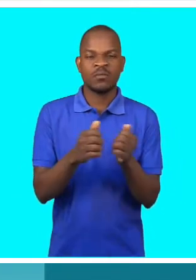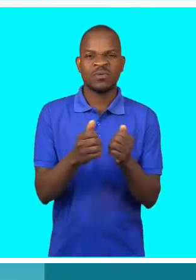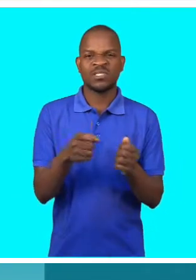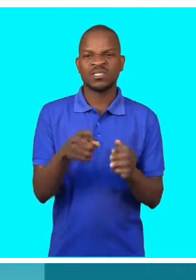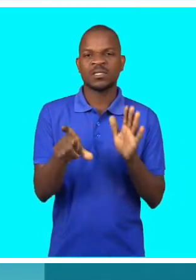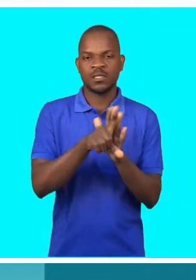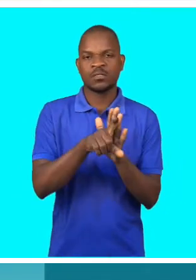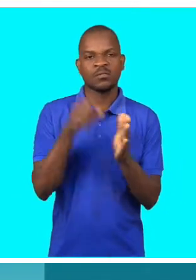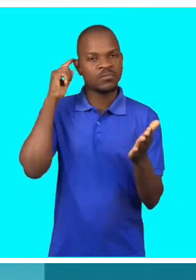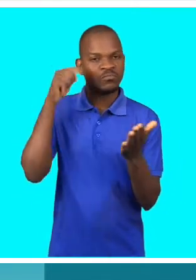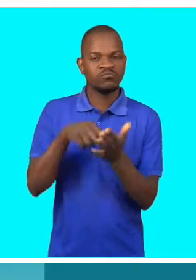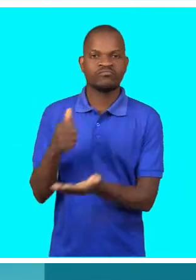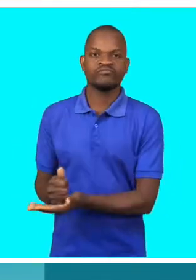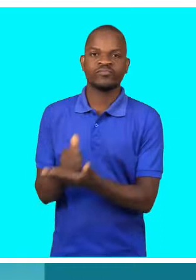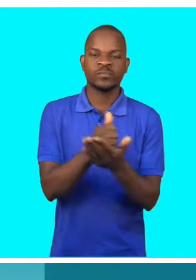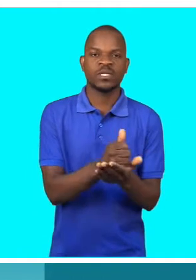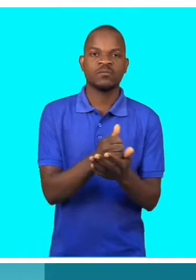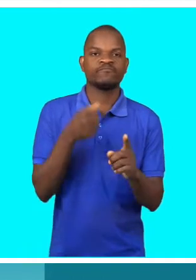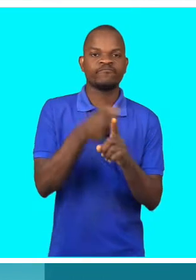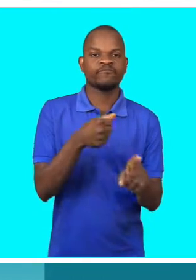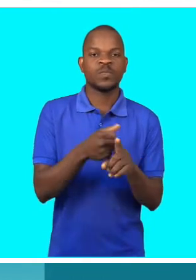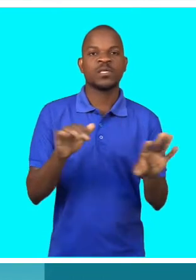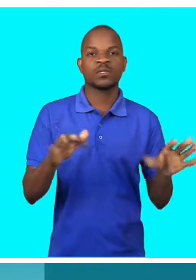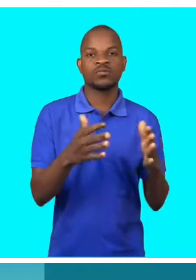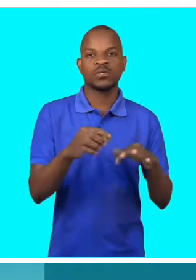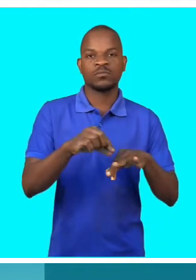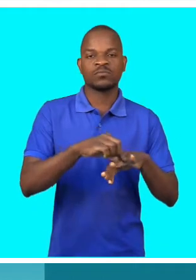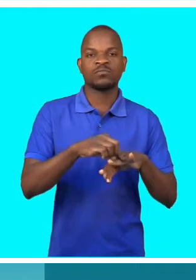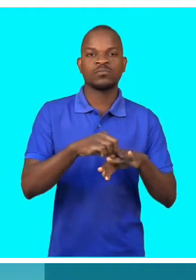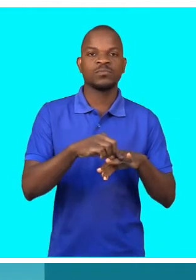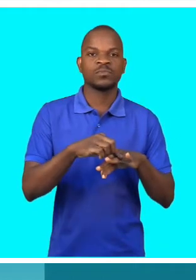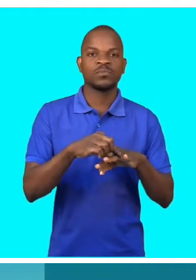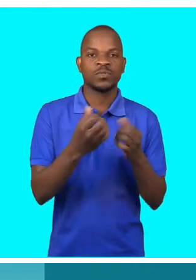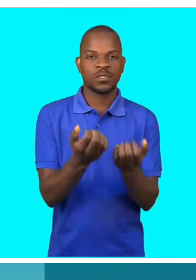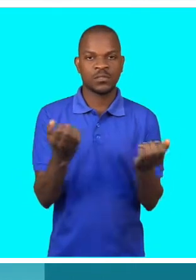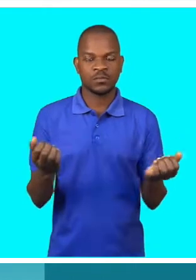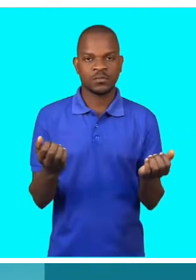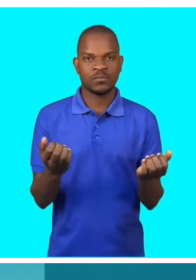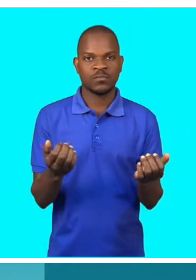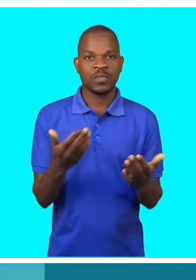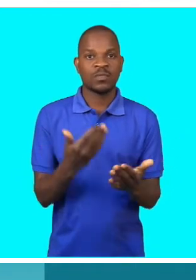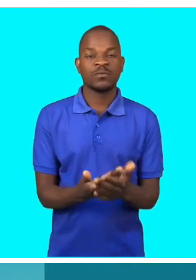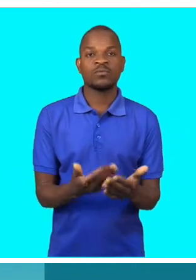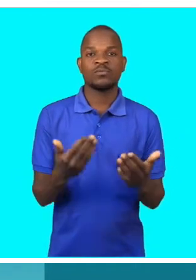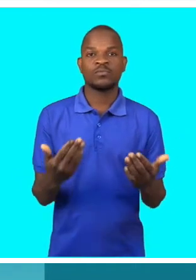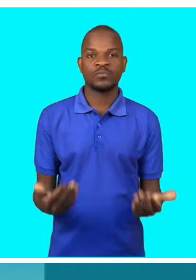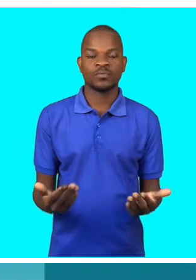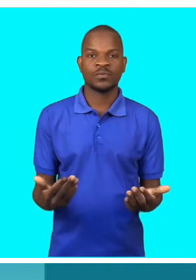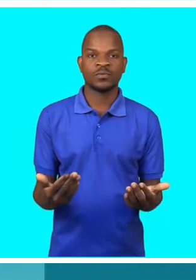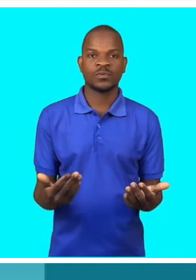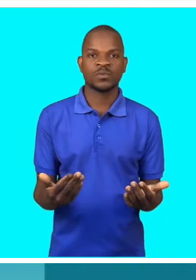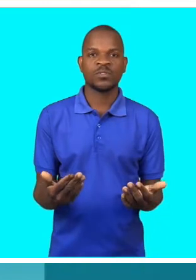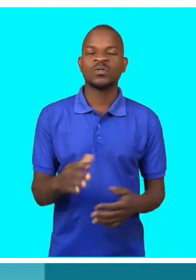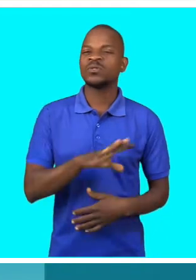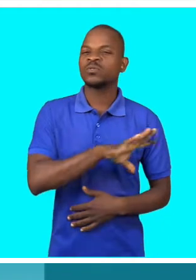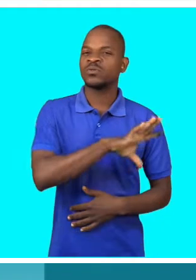Pode se diminuir, porque o troço do pai, quem tiver a sua filha, porque a vontade não é de